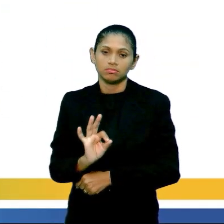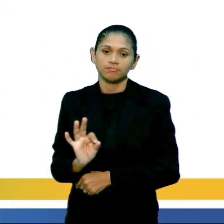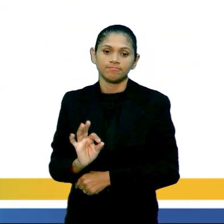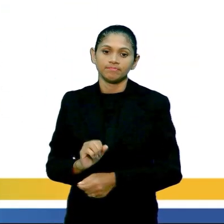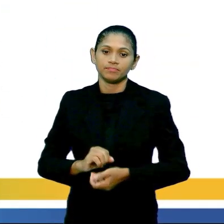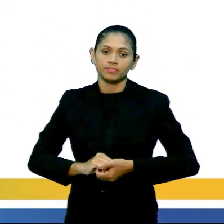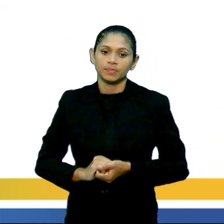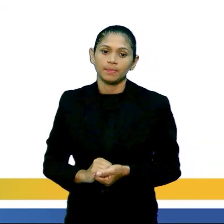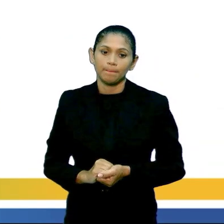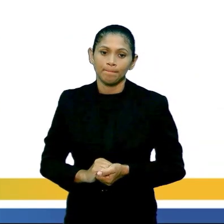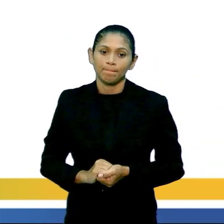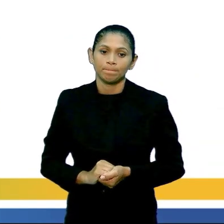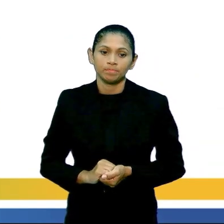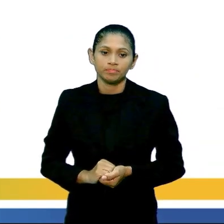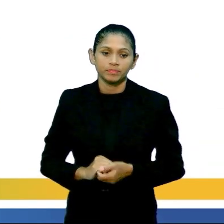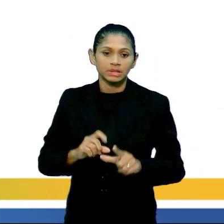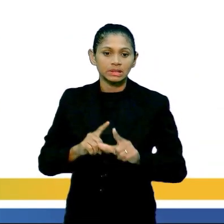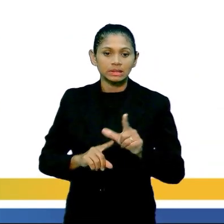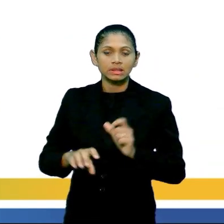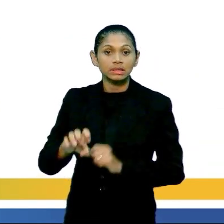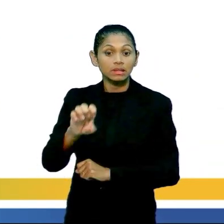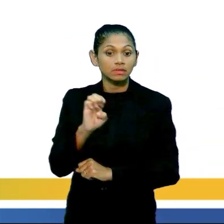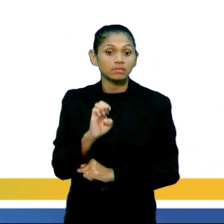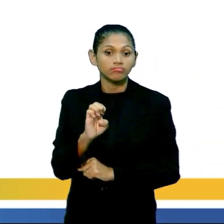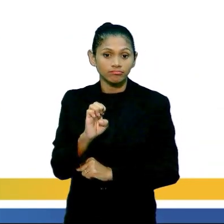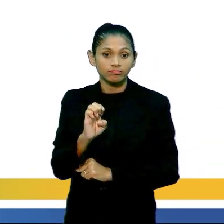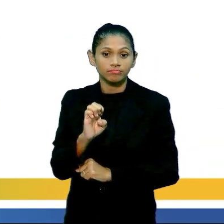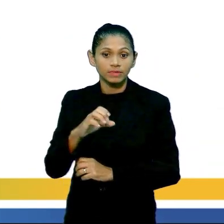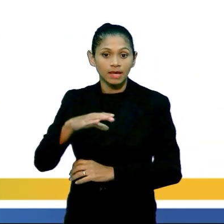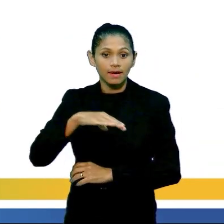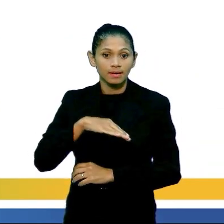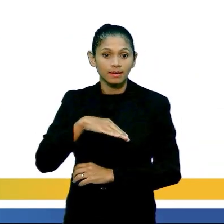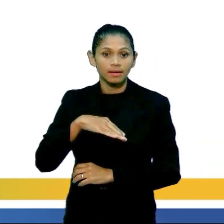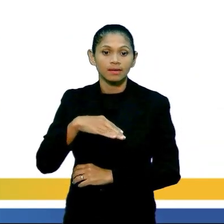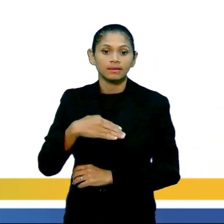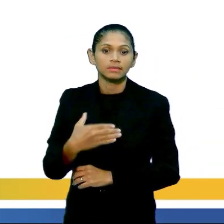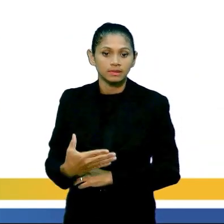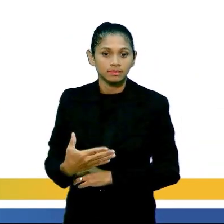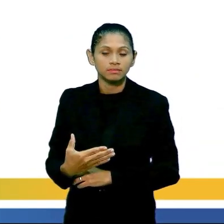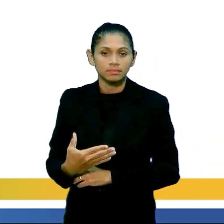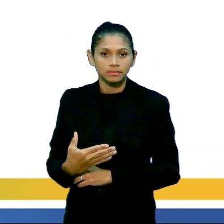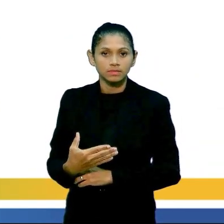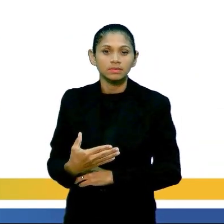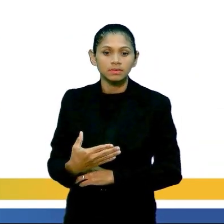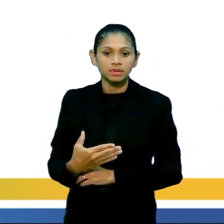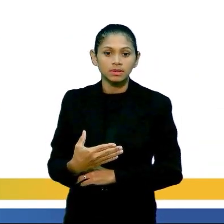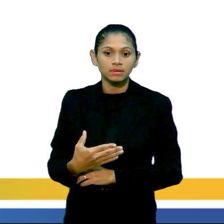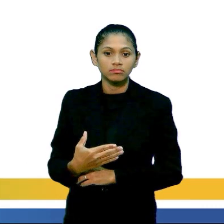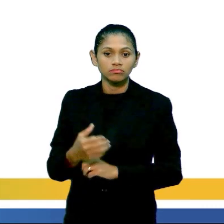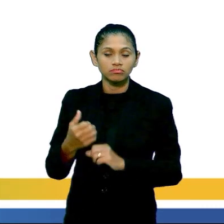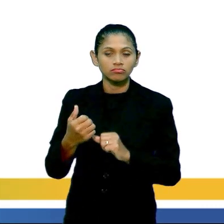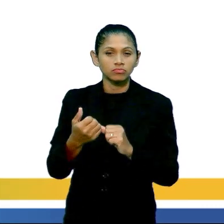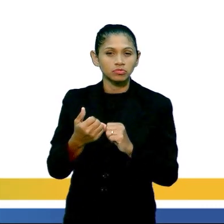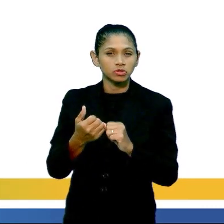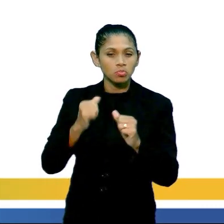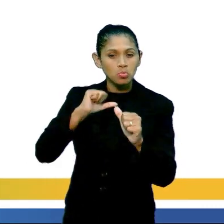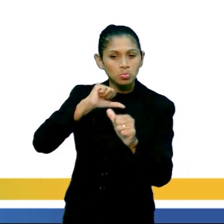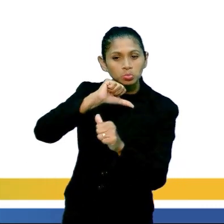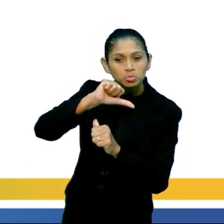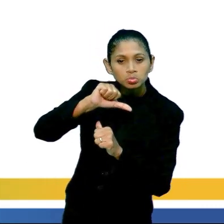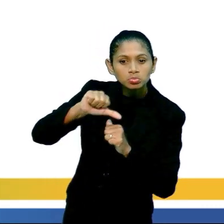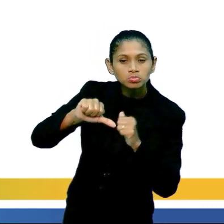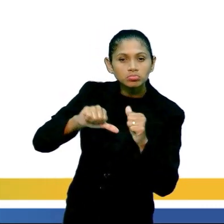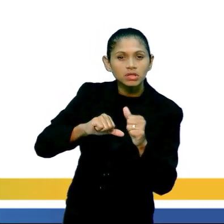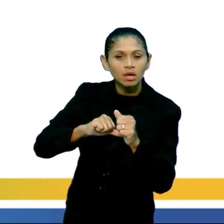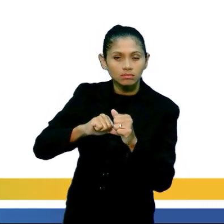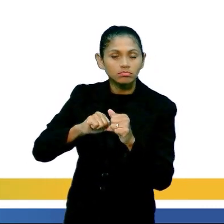Sim, por isso que ele fala, né? Em vez de usar o mau leite, né? Eu a transformo em